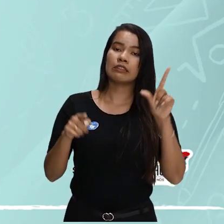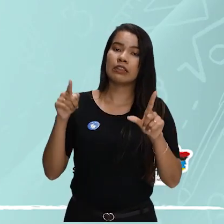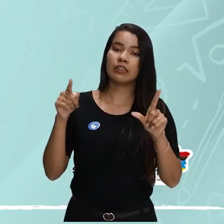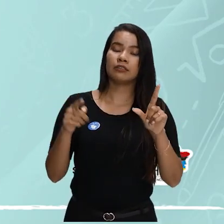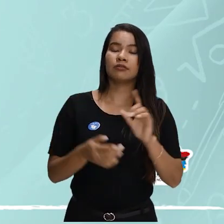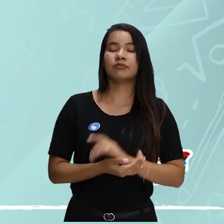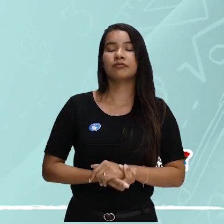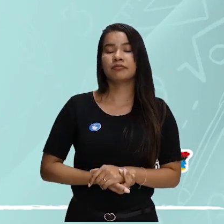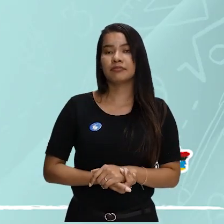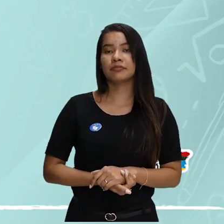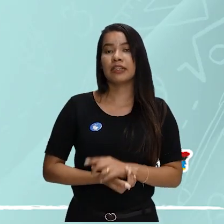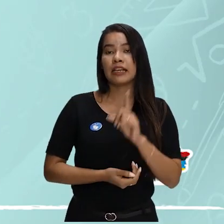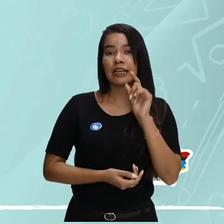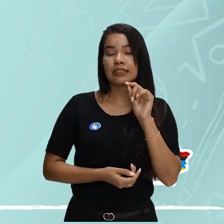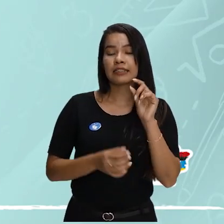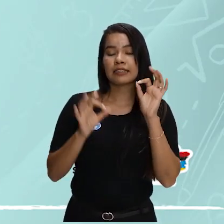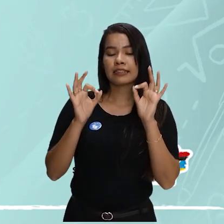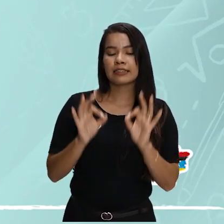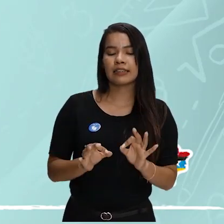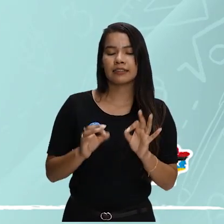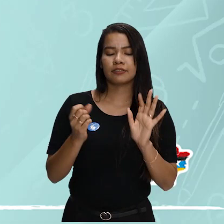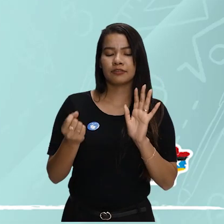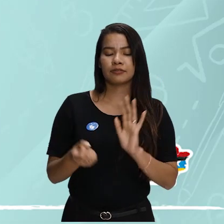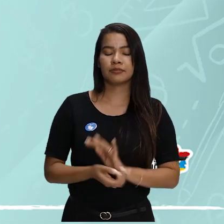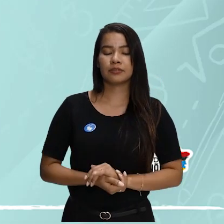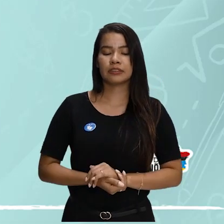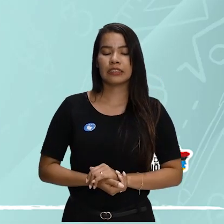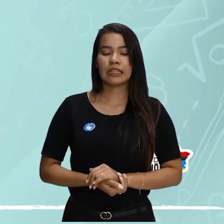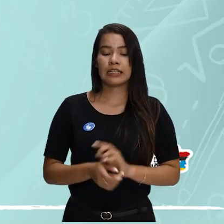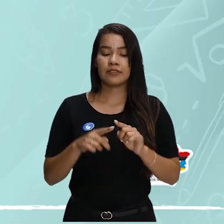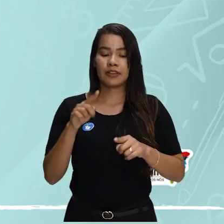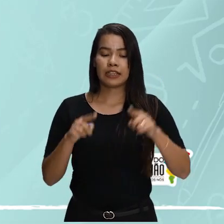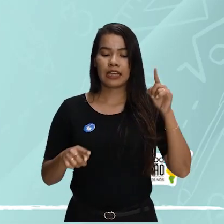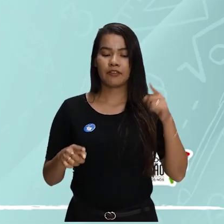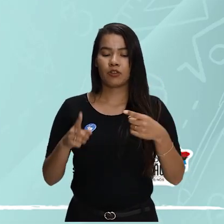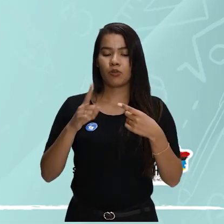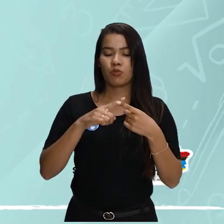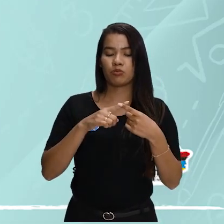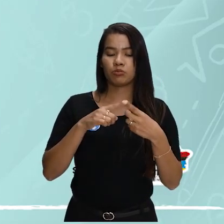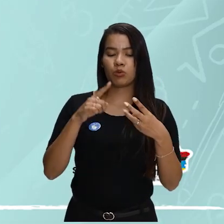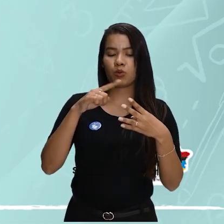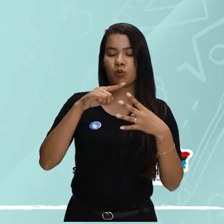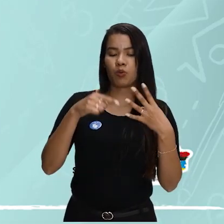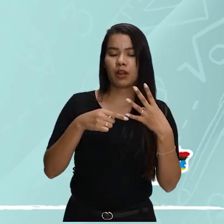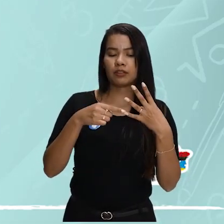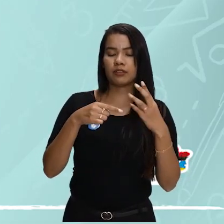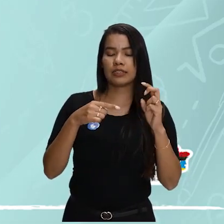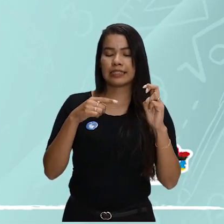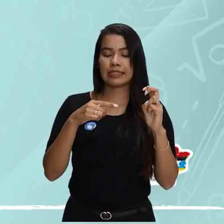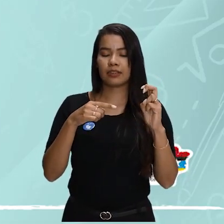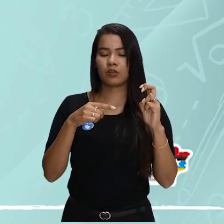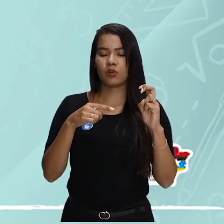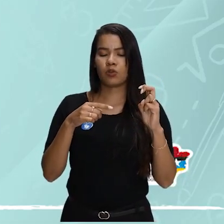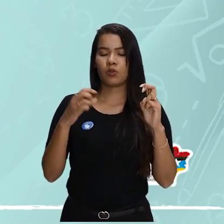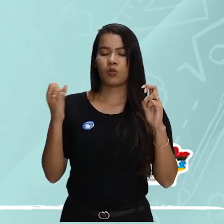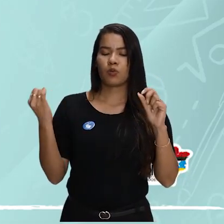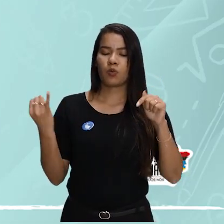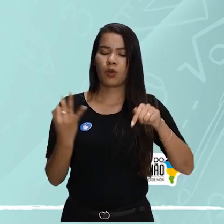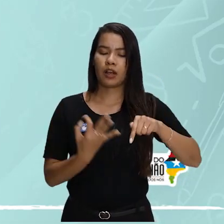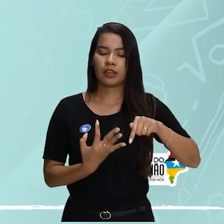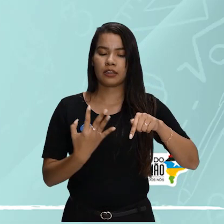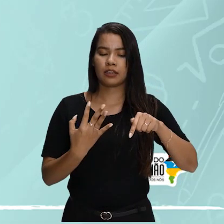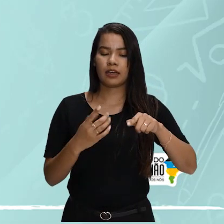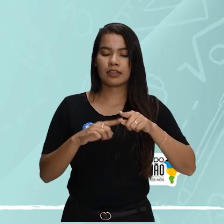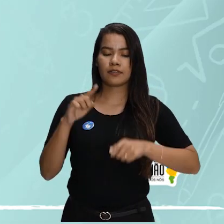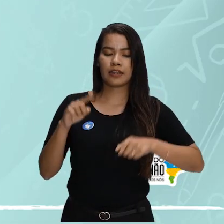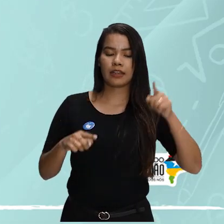de pesquisa, é correto afirmar que as variáveis 1, 4 e 5 são qualitativas, as variáveis 2 e 5